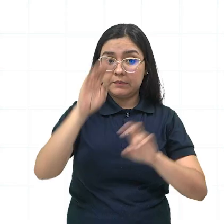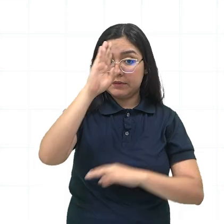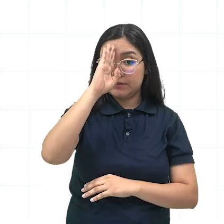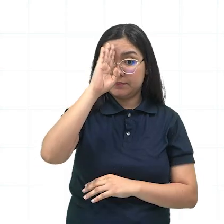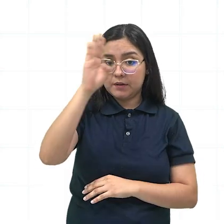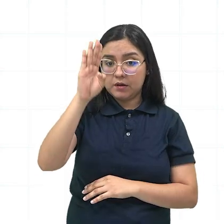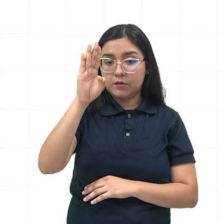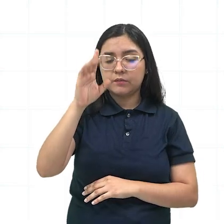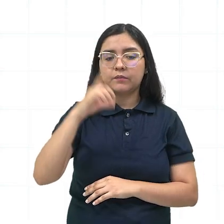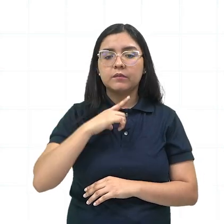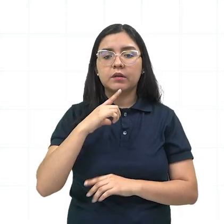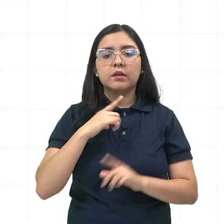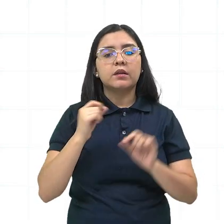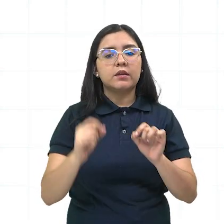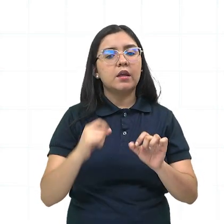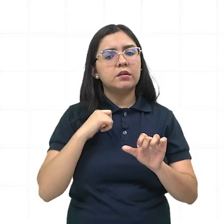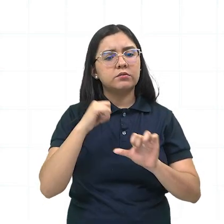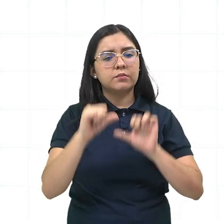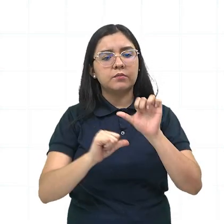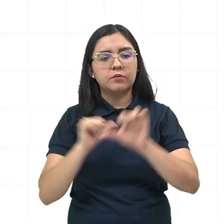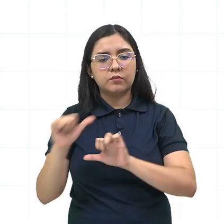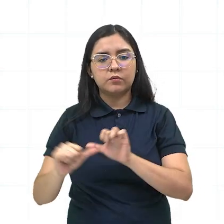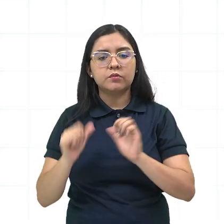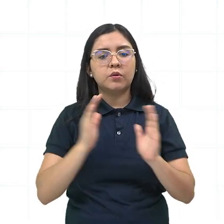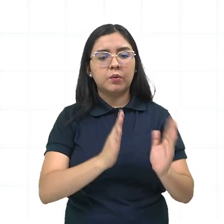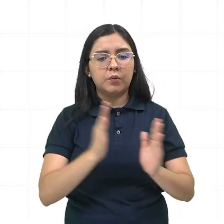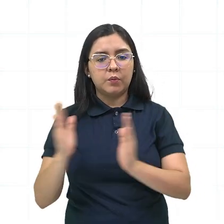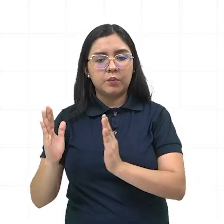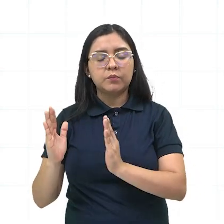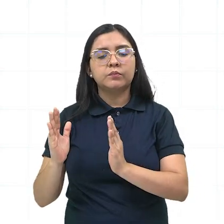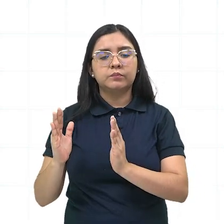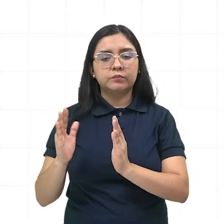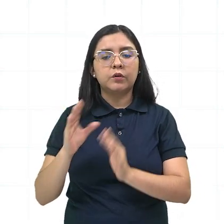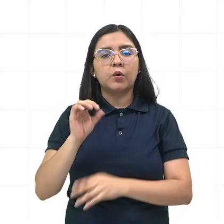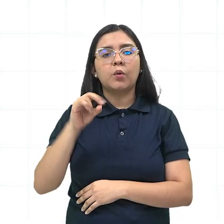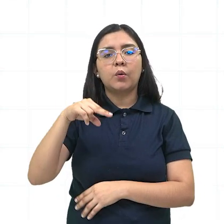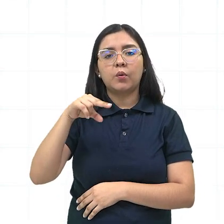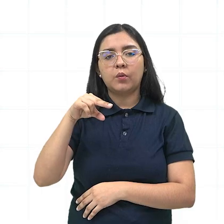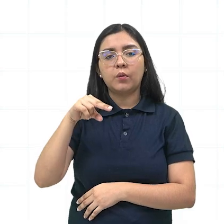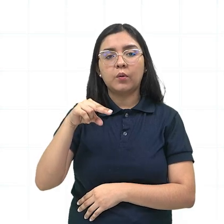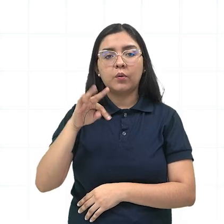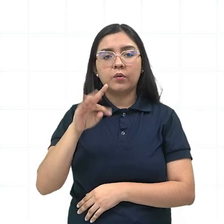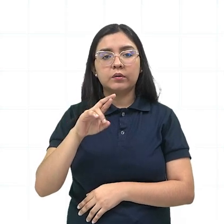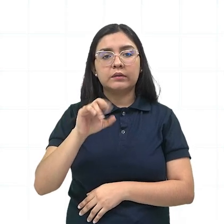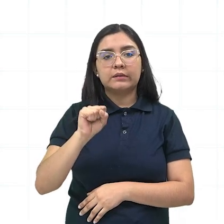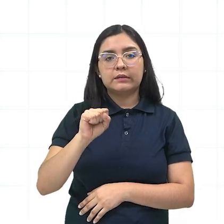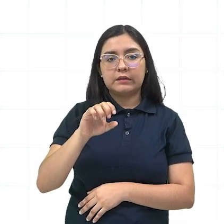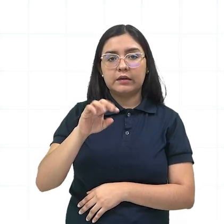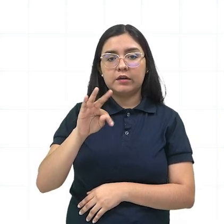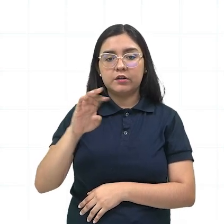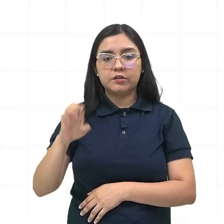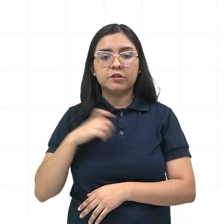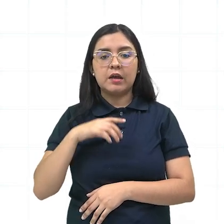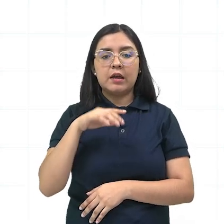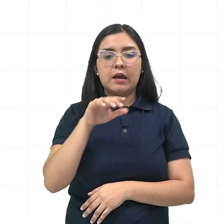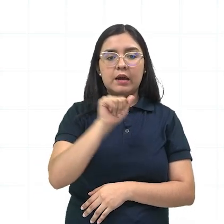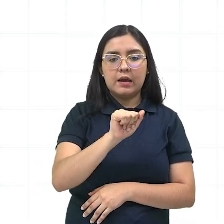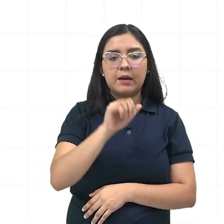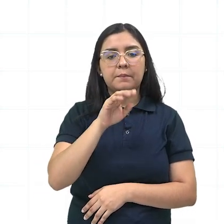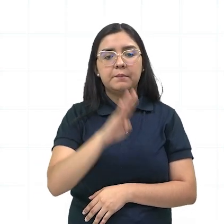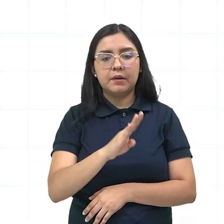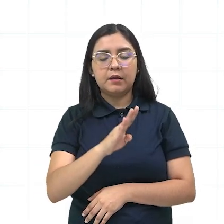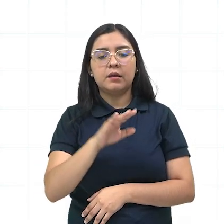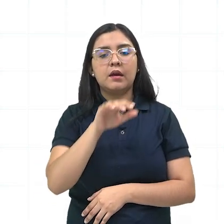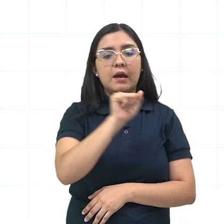principal, que ele se alterna com seções de contraste. Então, eu posso ter o A com o B,